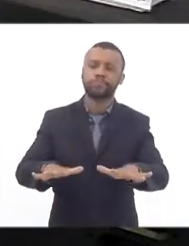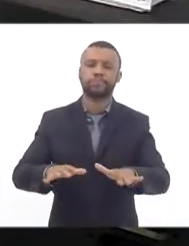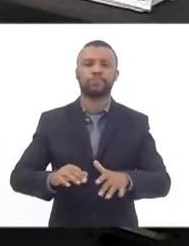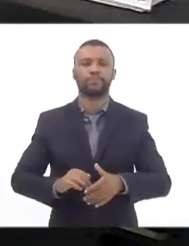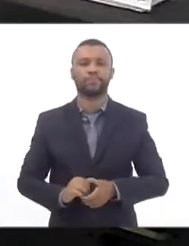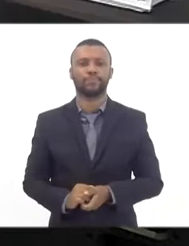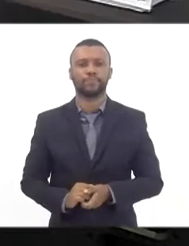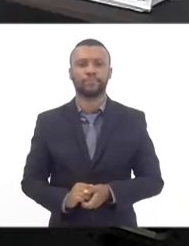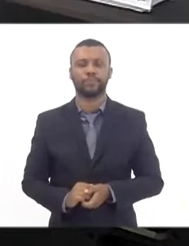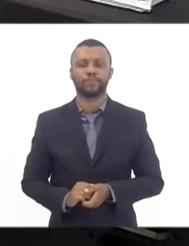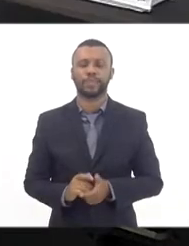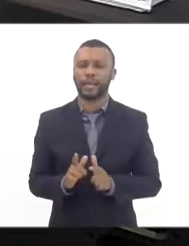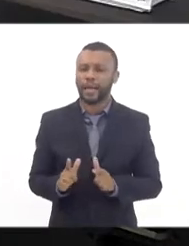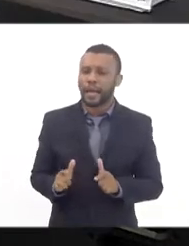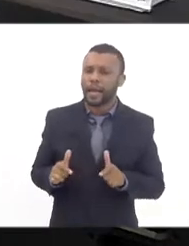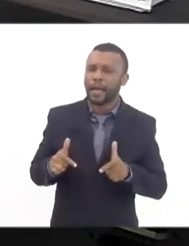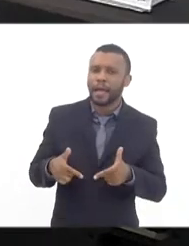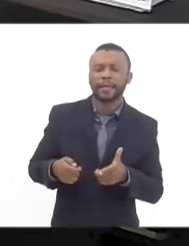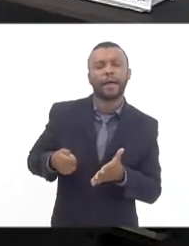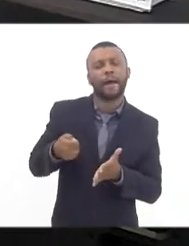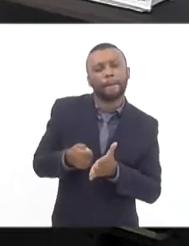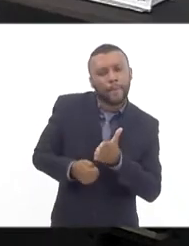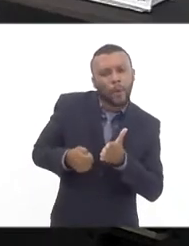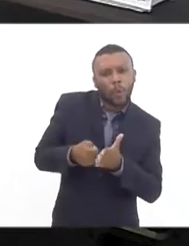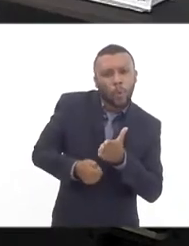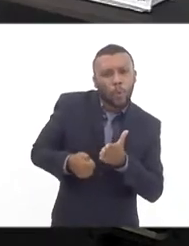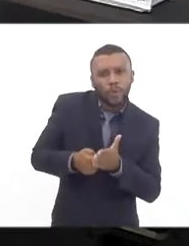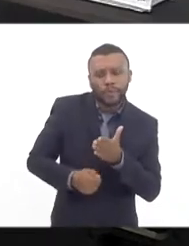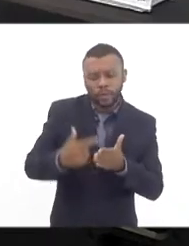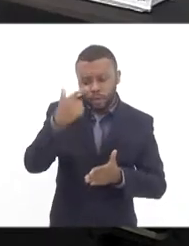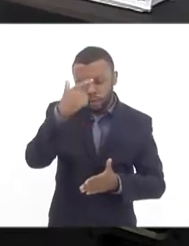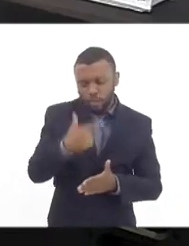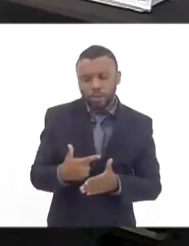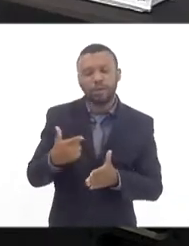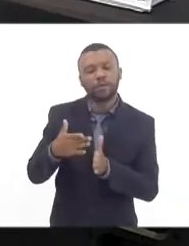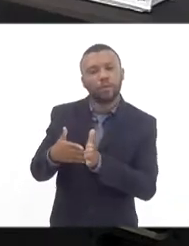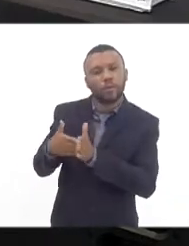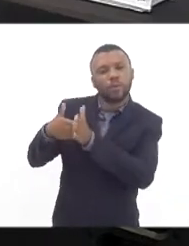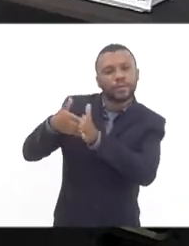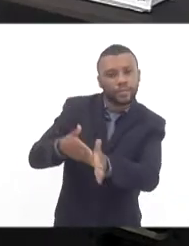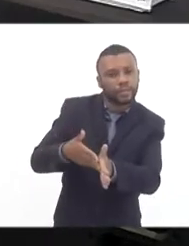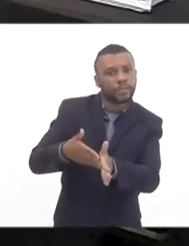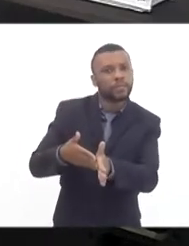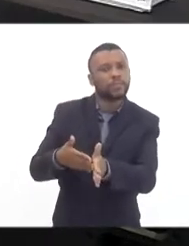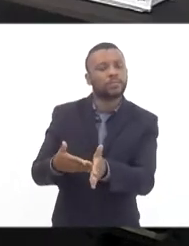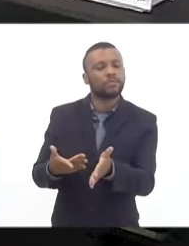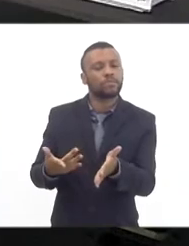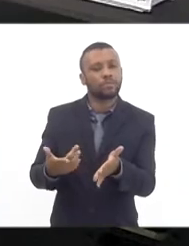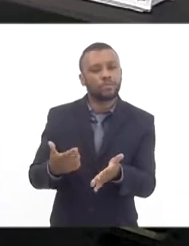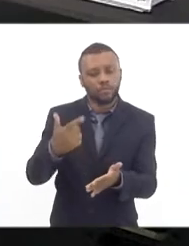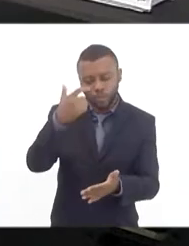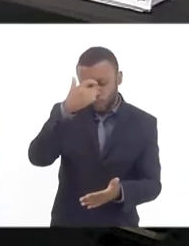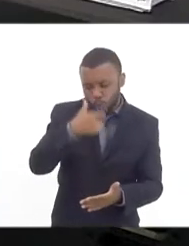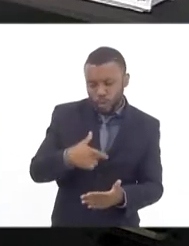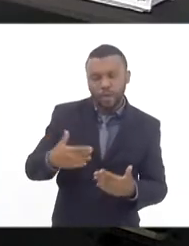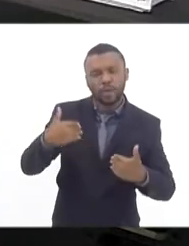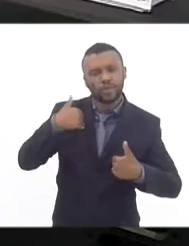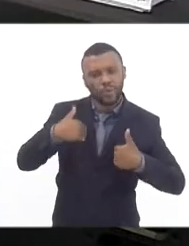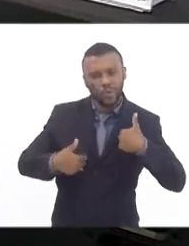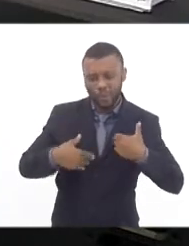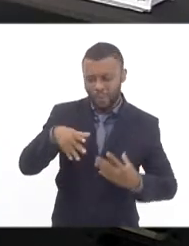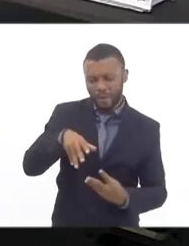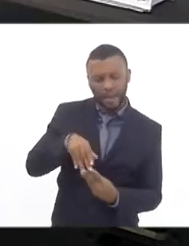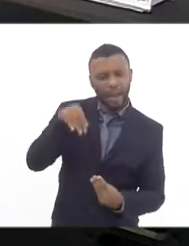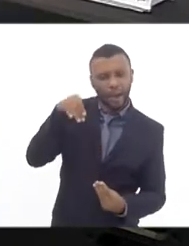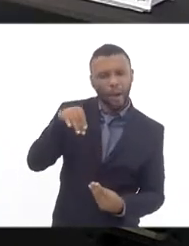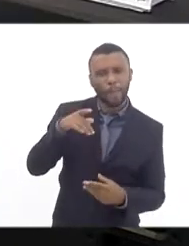Essa luta a qual eu estou imbuída, de corpo e alma, tá? De corpo e alma,